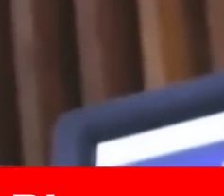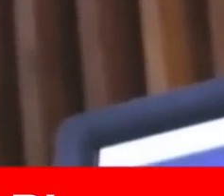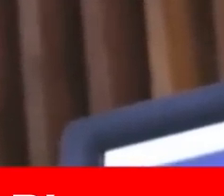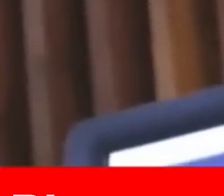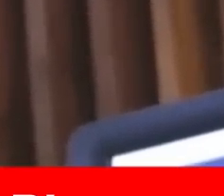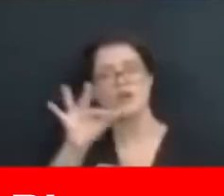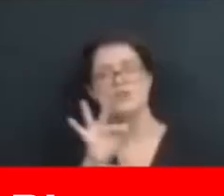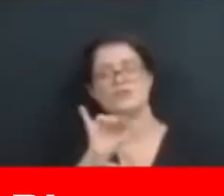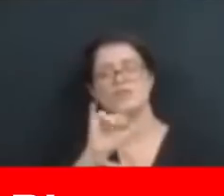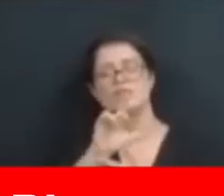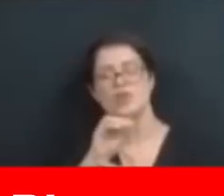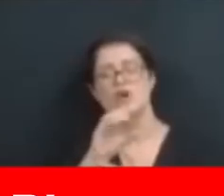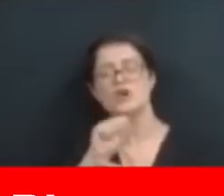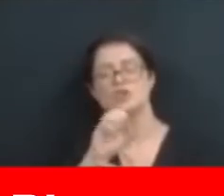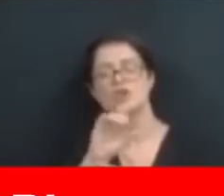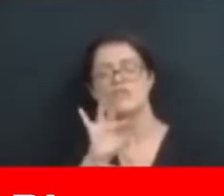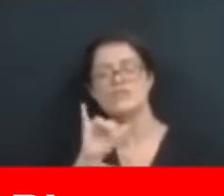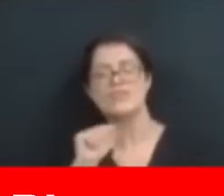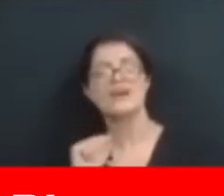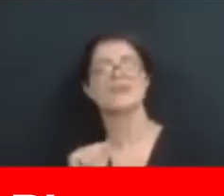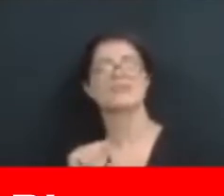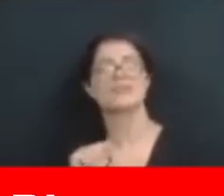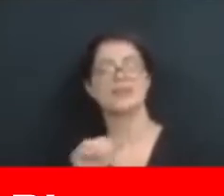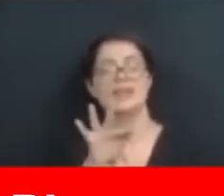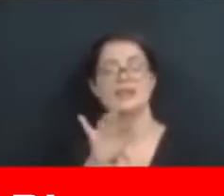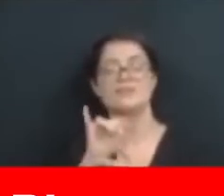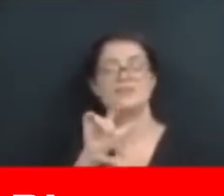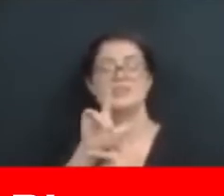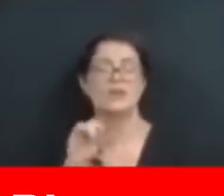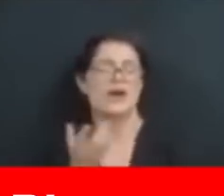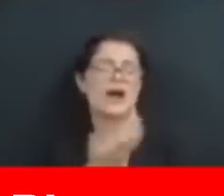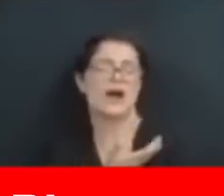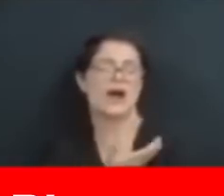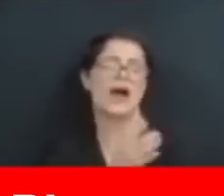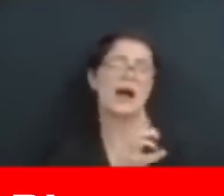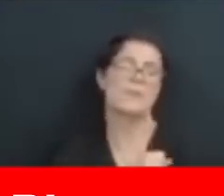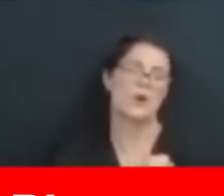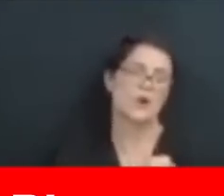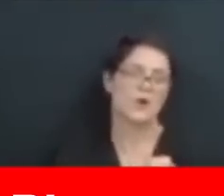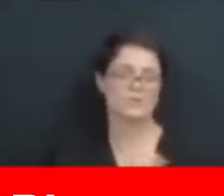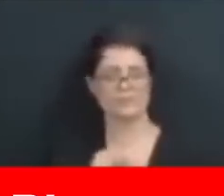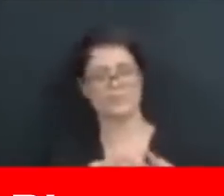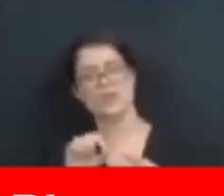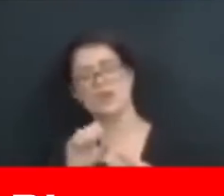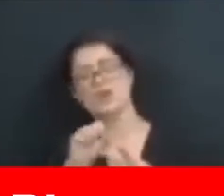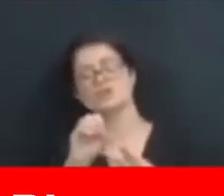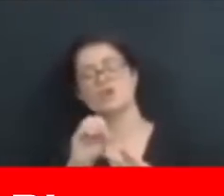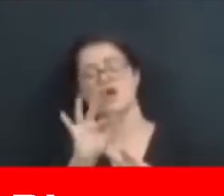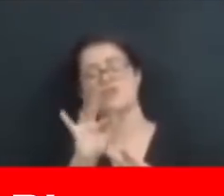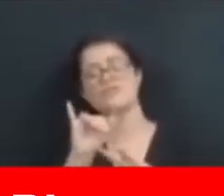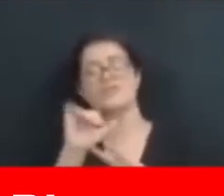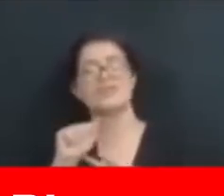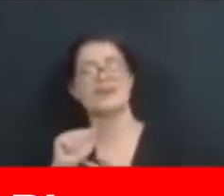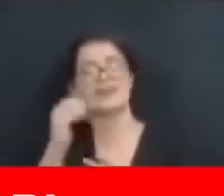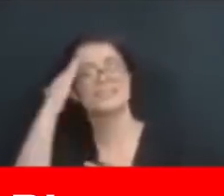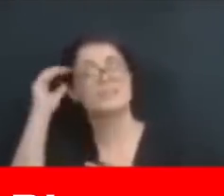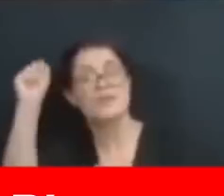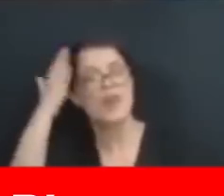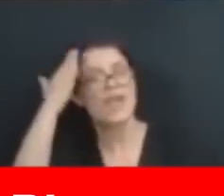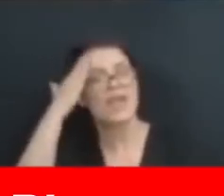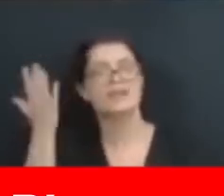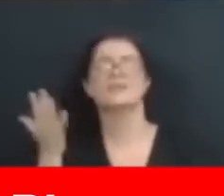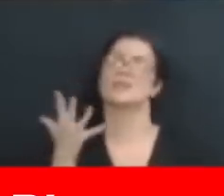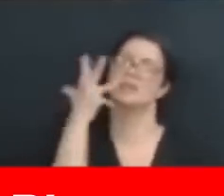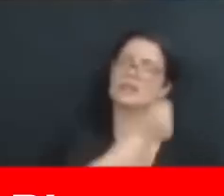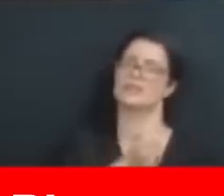Romanelli. Filo, amor fraternal. Zofia, sabedoria. Olha que lindo, Ana Júlia, você